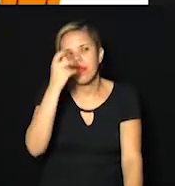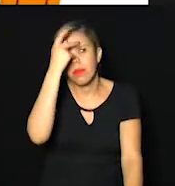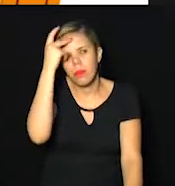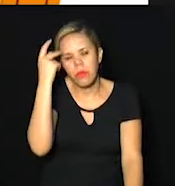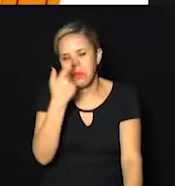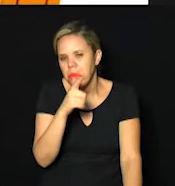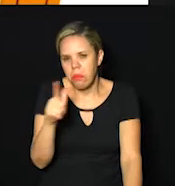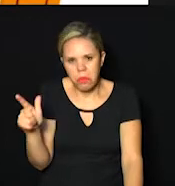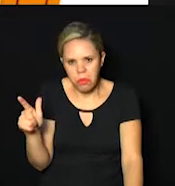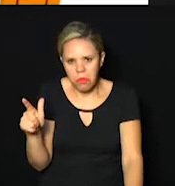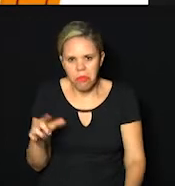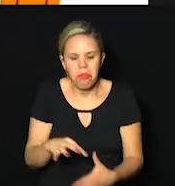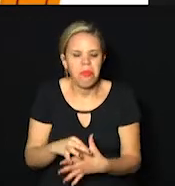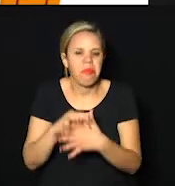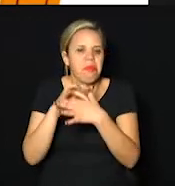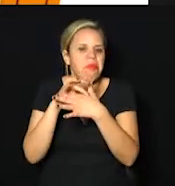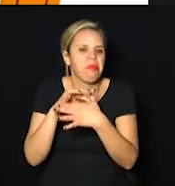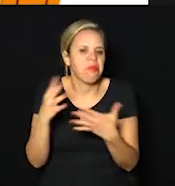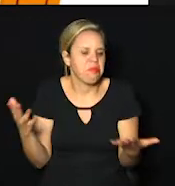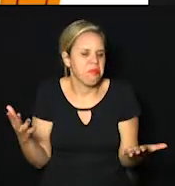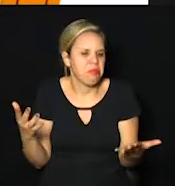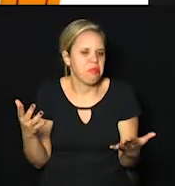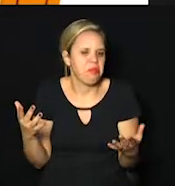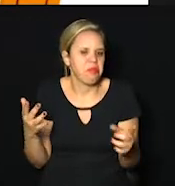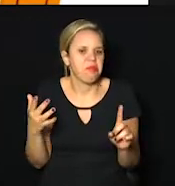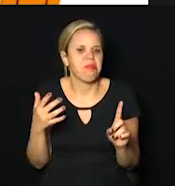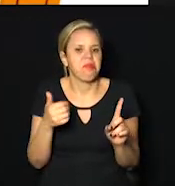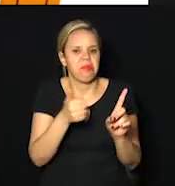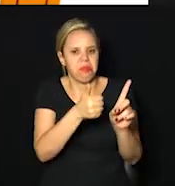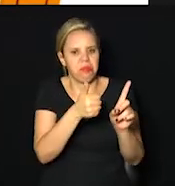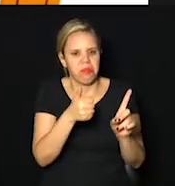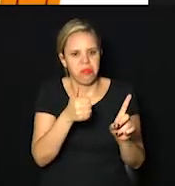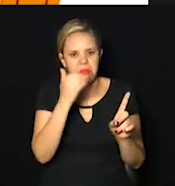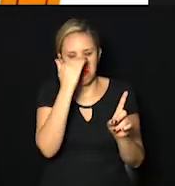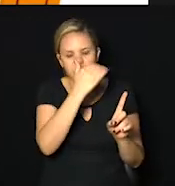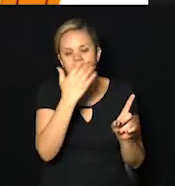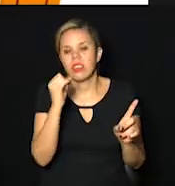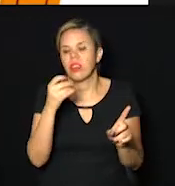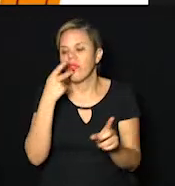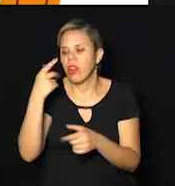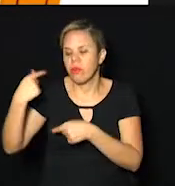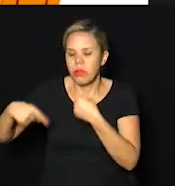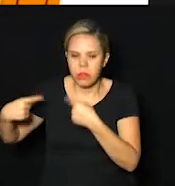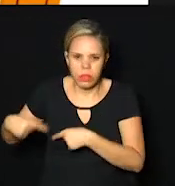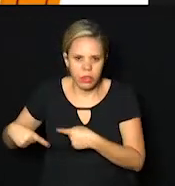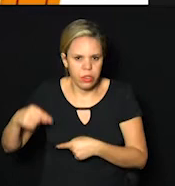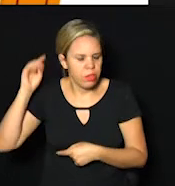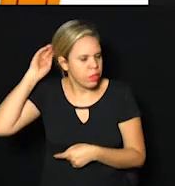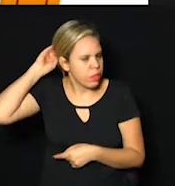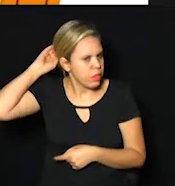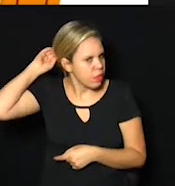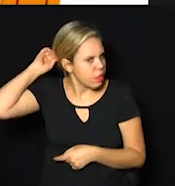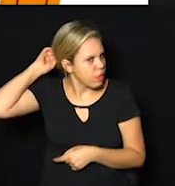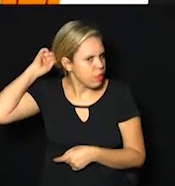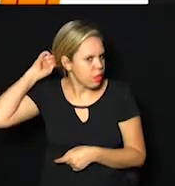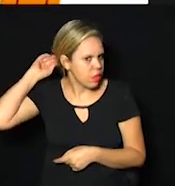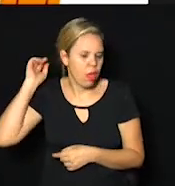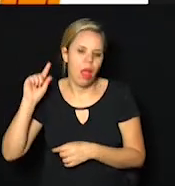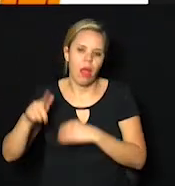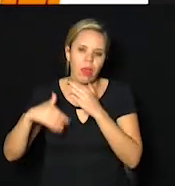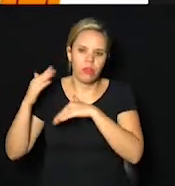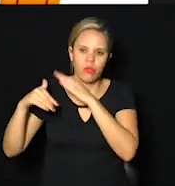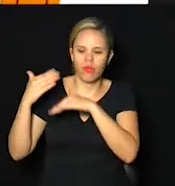tivessem liderança, se as pessoas não tivessem o que a gente chama de política, né, que é essa construção